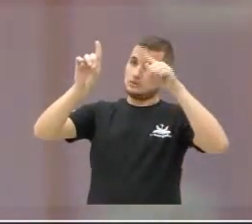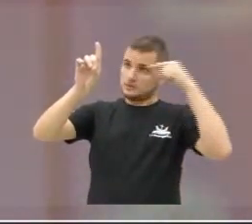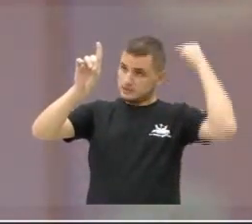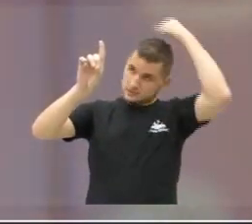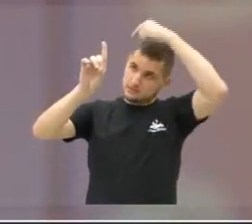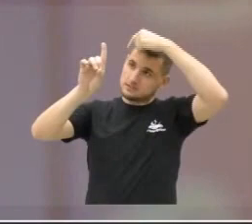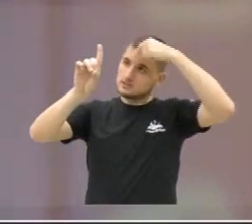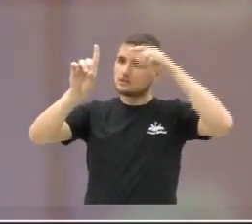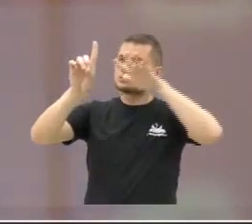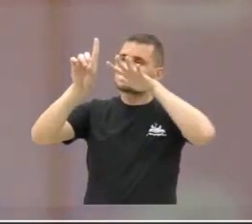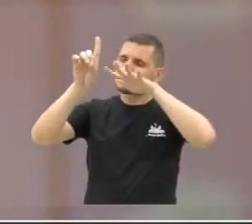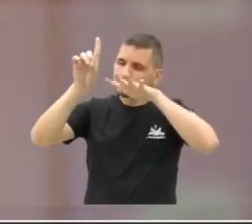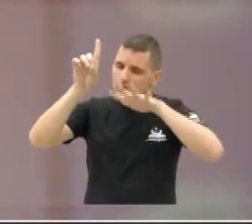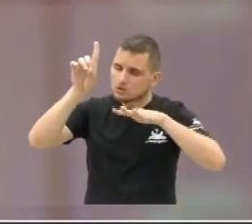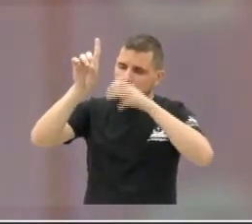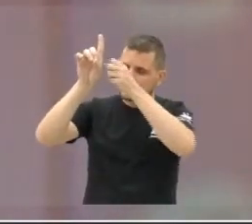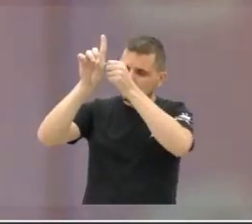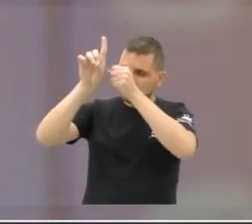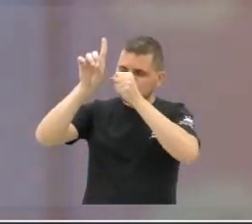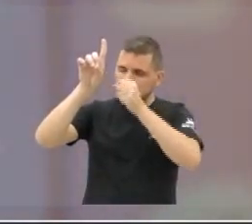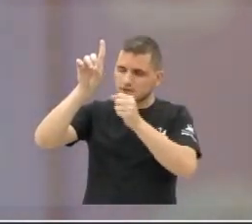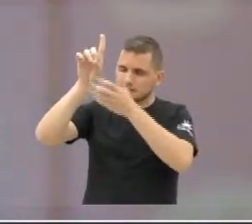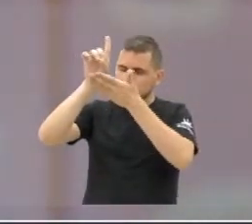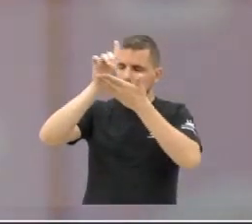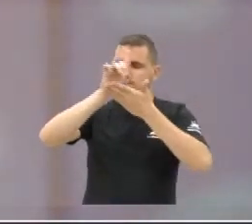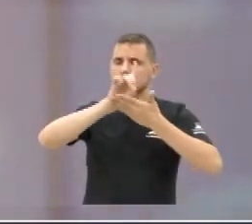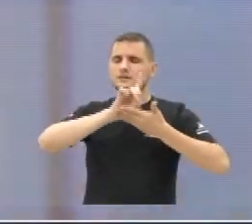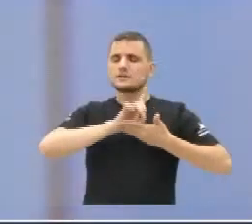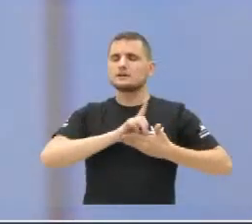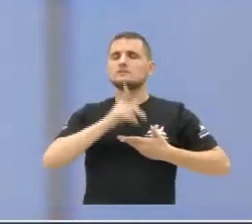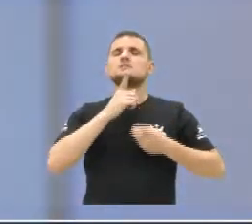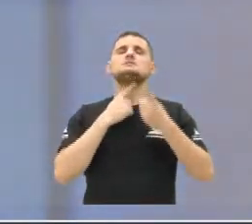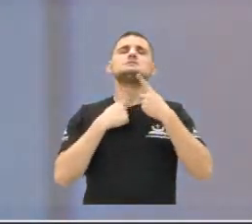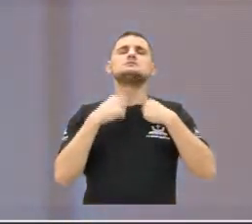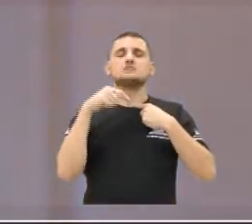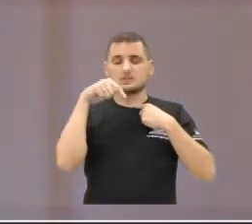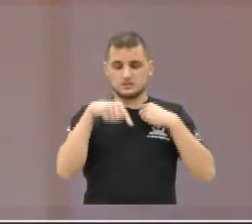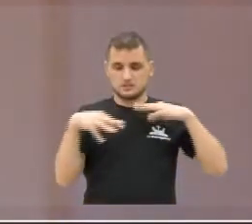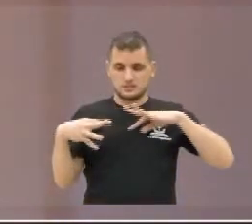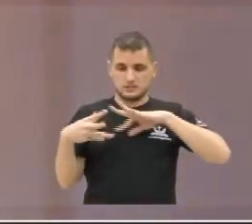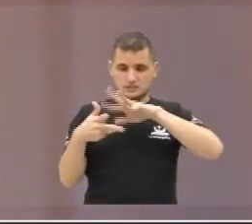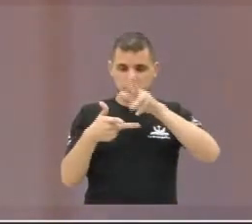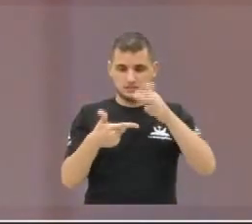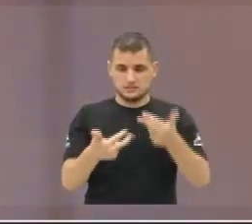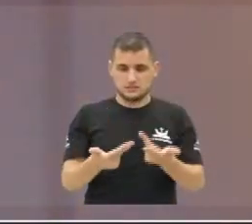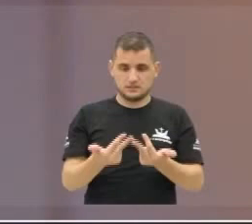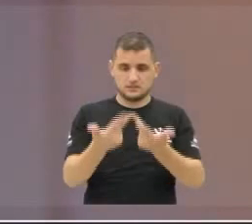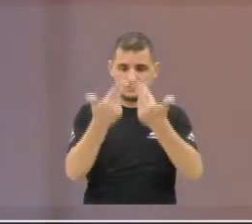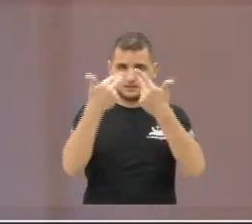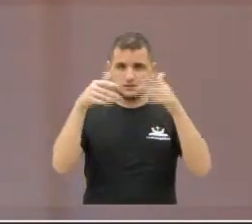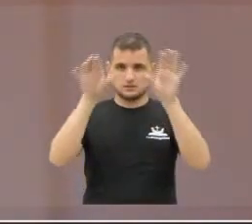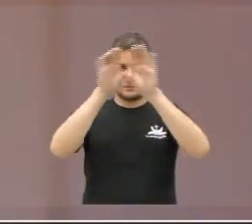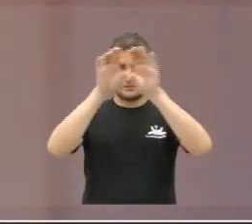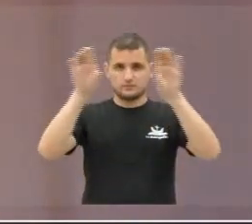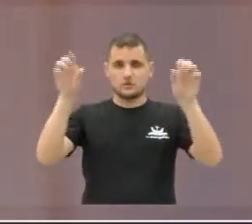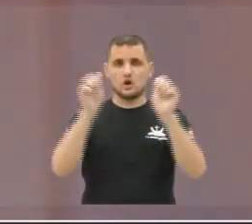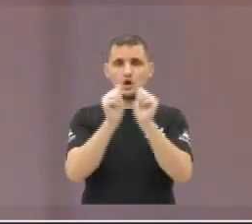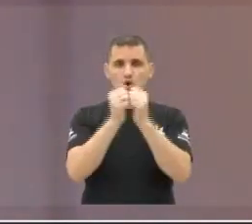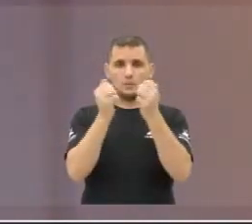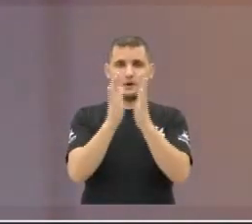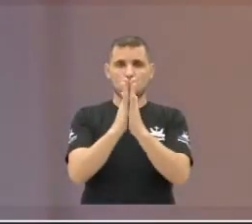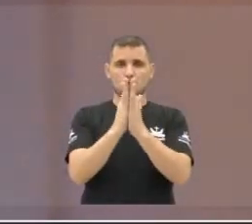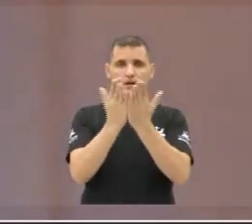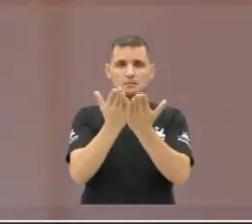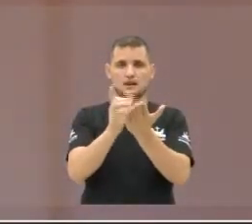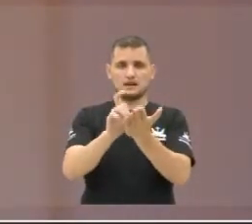nome. Venha a nós o vosso reino. Seja feita a vossa vontade, assim na terra como no céu. O